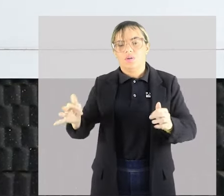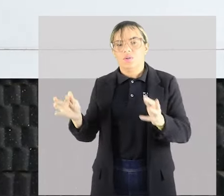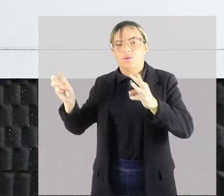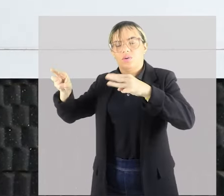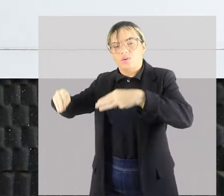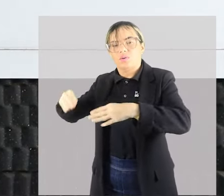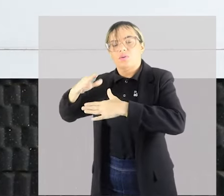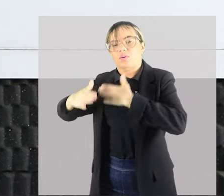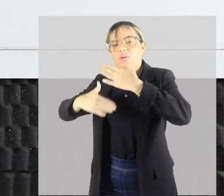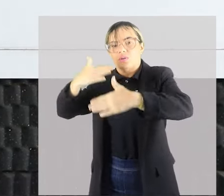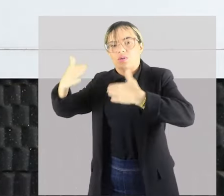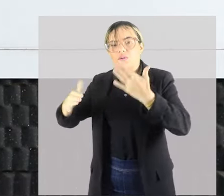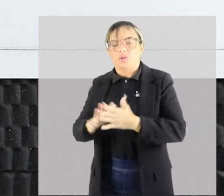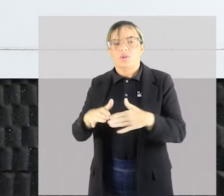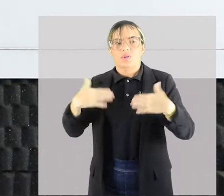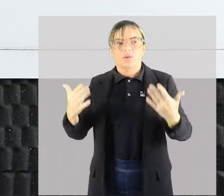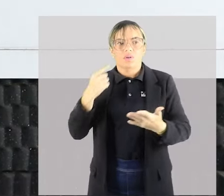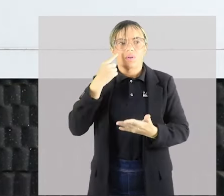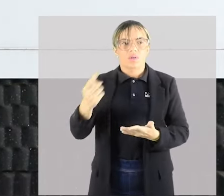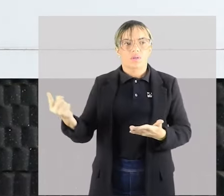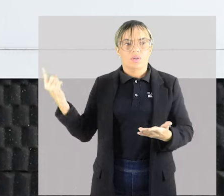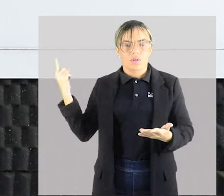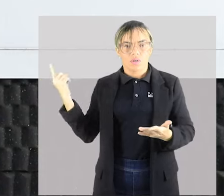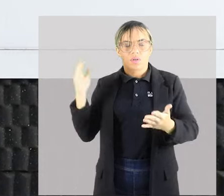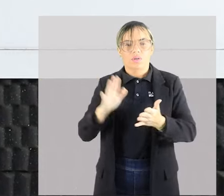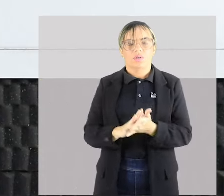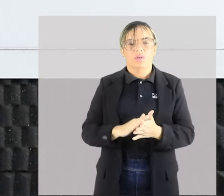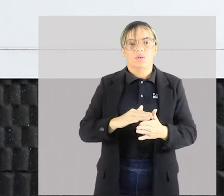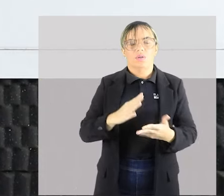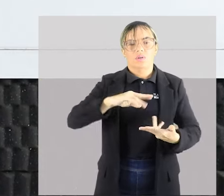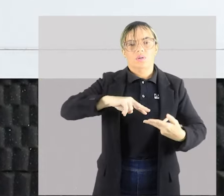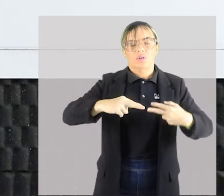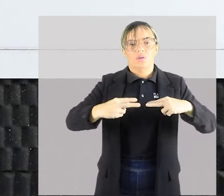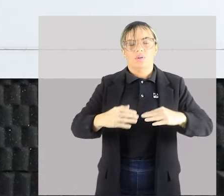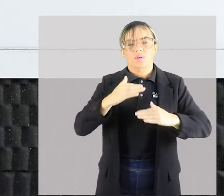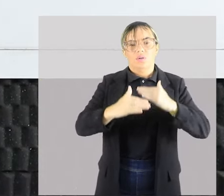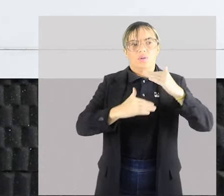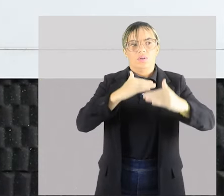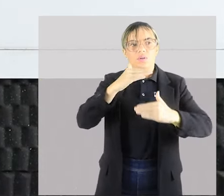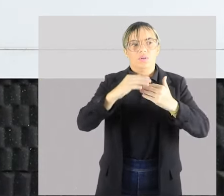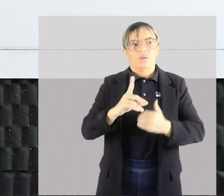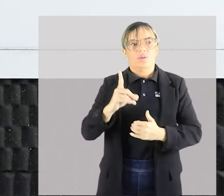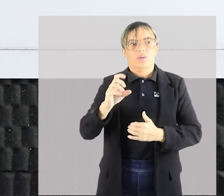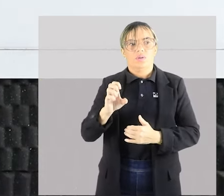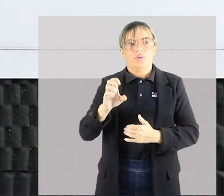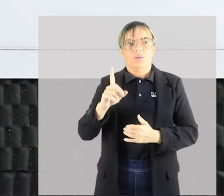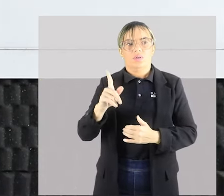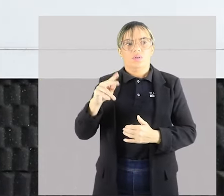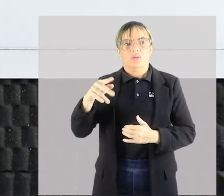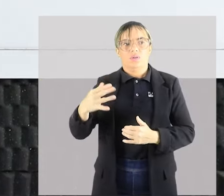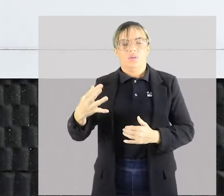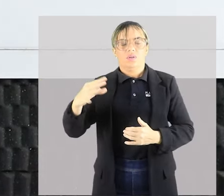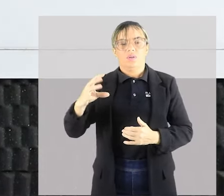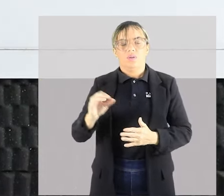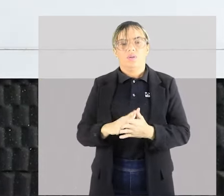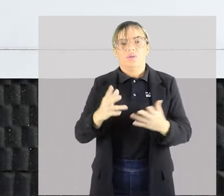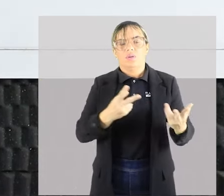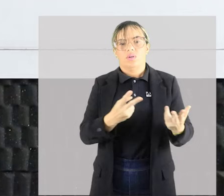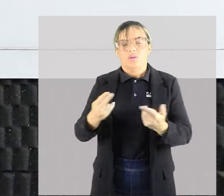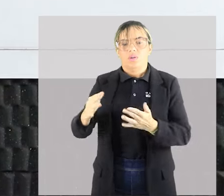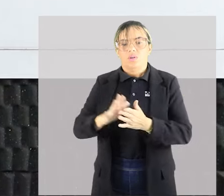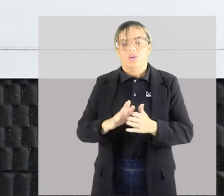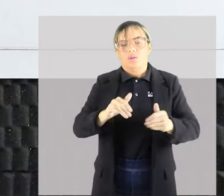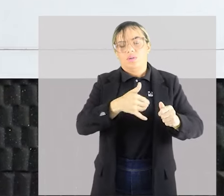processo isso quer dizer que esse código ele é degenerado eu posso conseguir e formar o mesmo